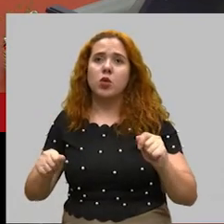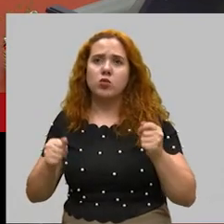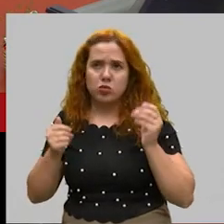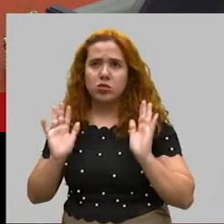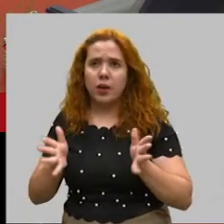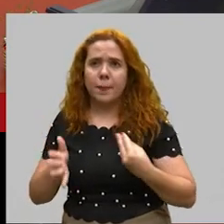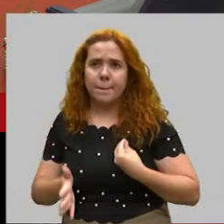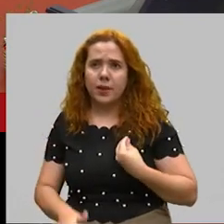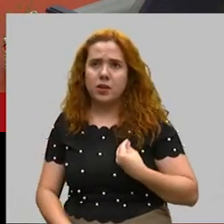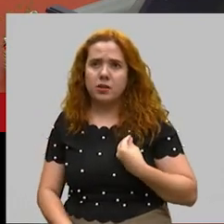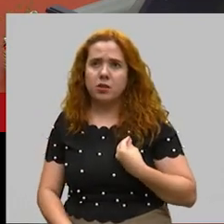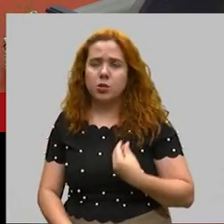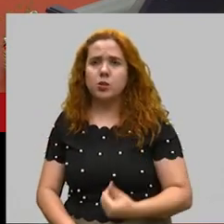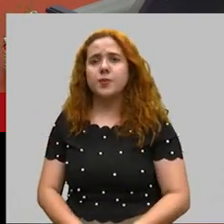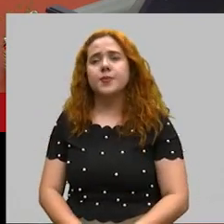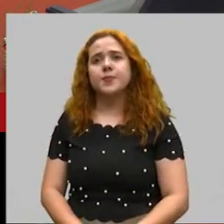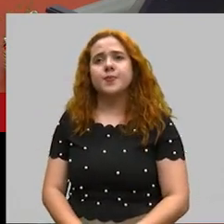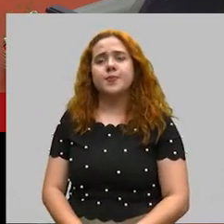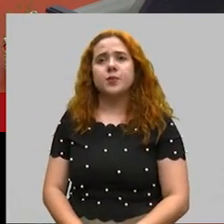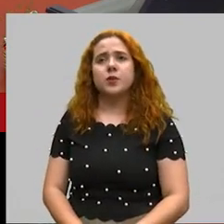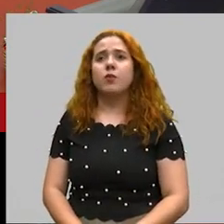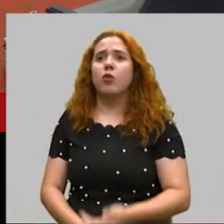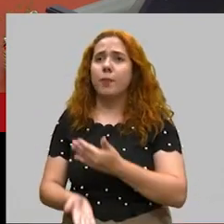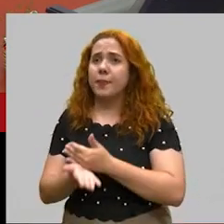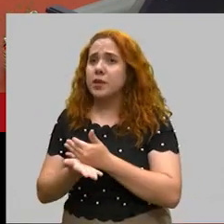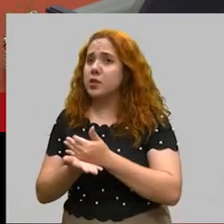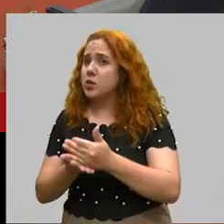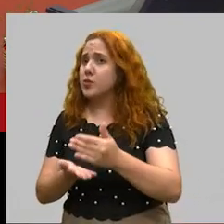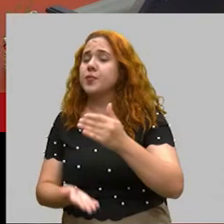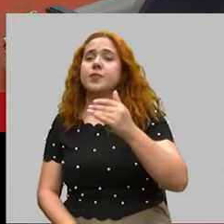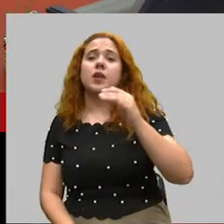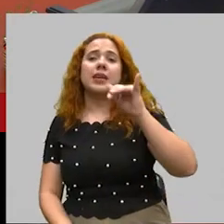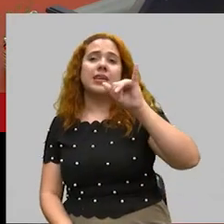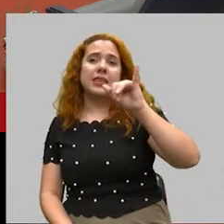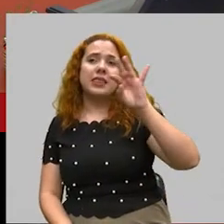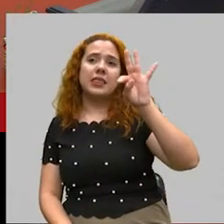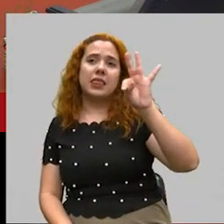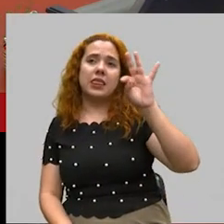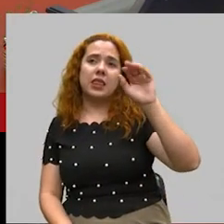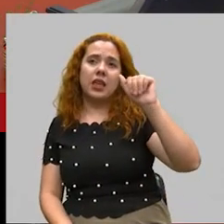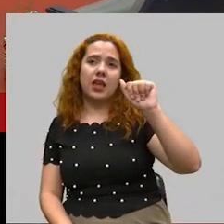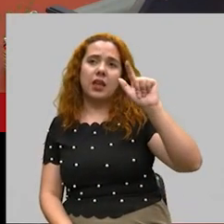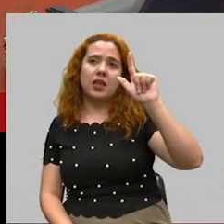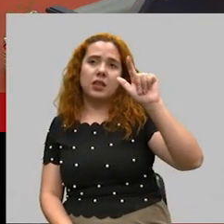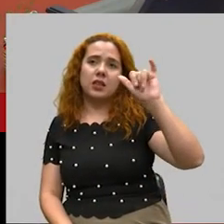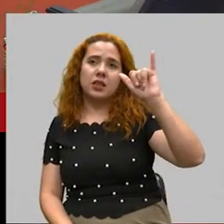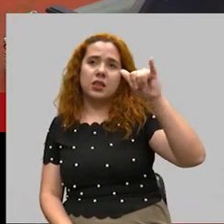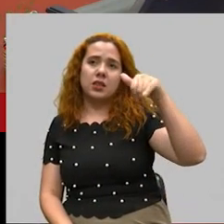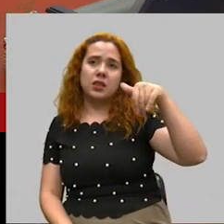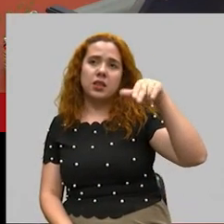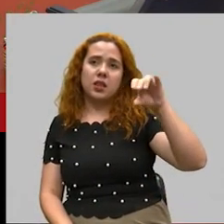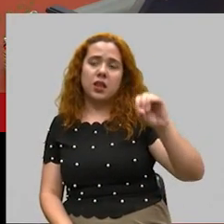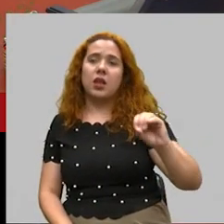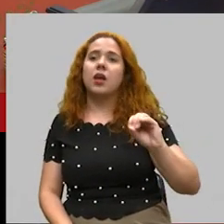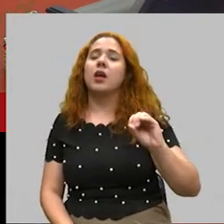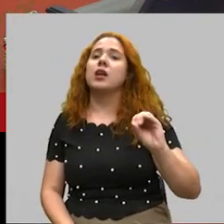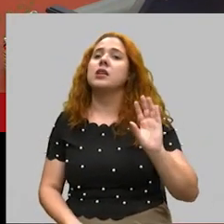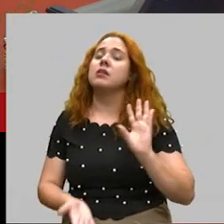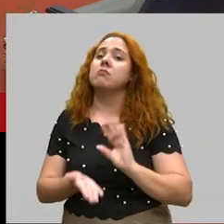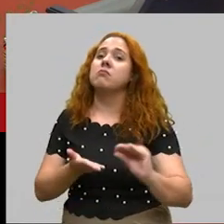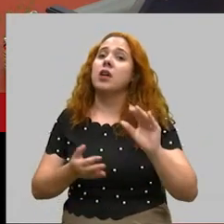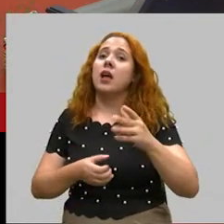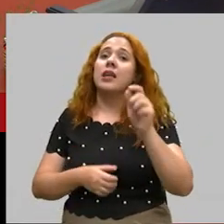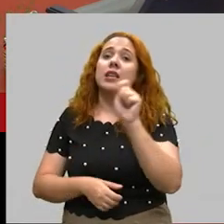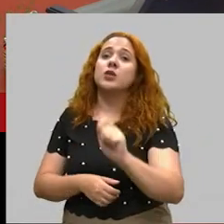vez bom e agora então começaremos com o Senor Idalino Firmino dos Santos secretário executivo Associação Mineira das escolas